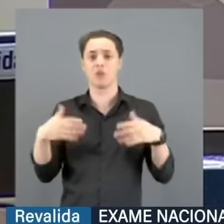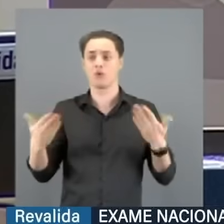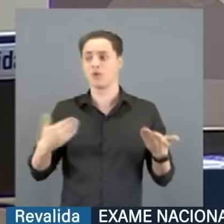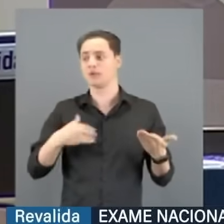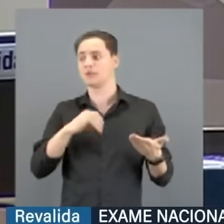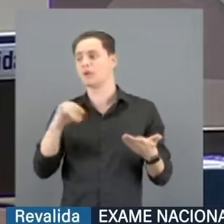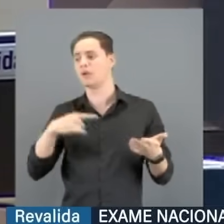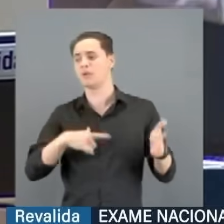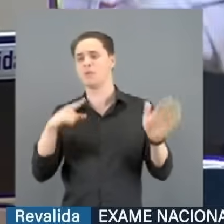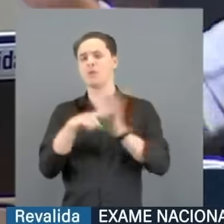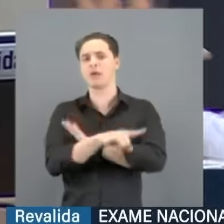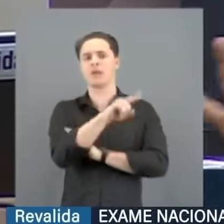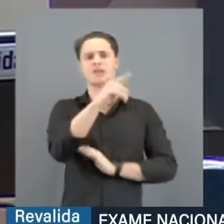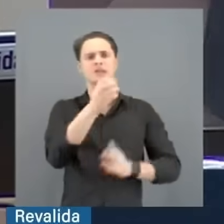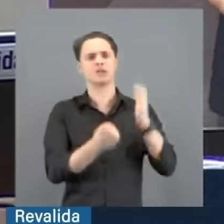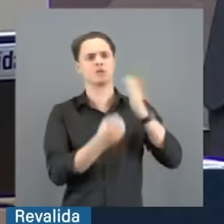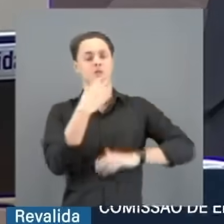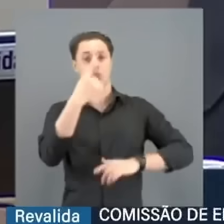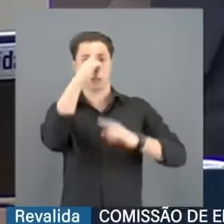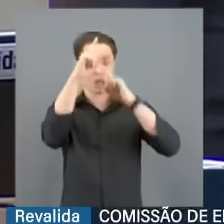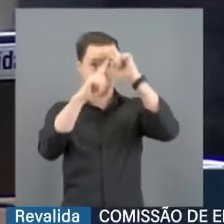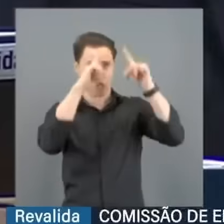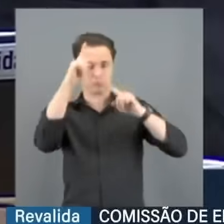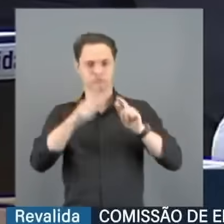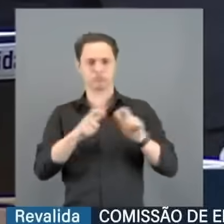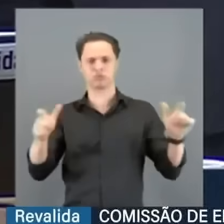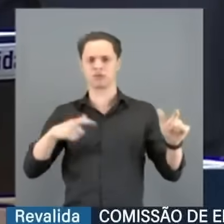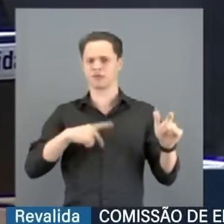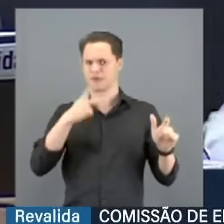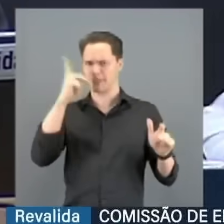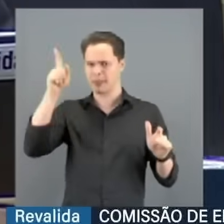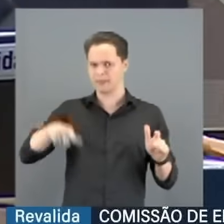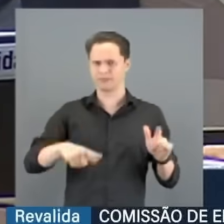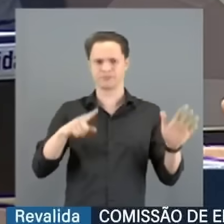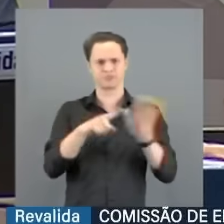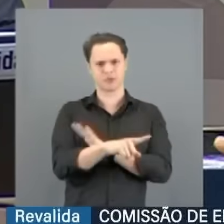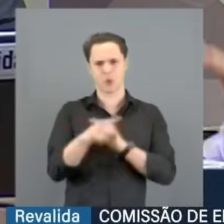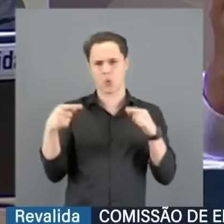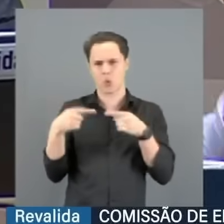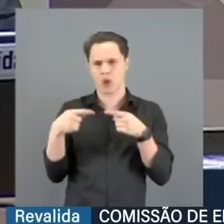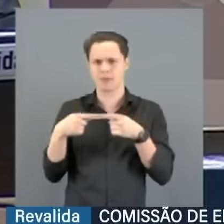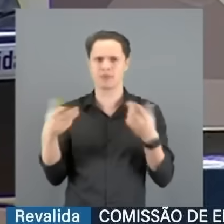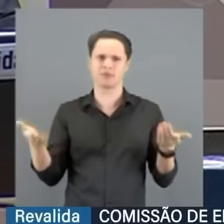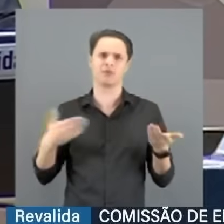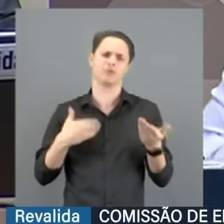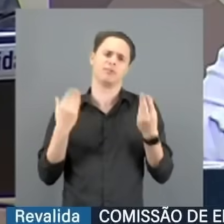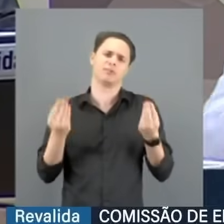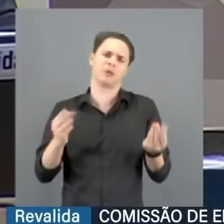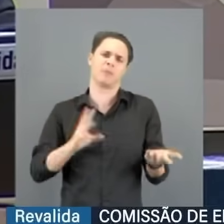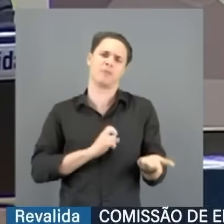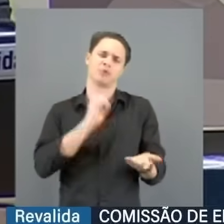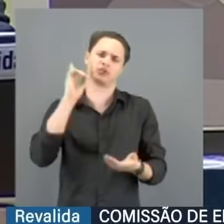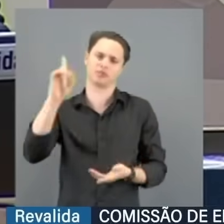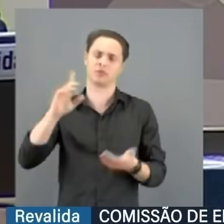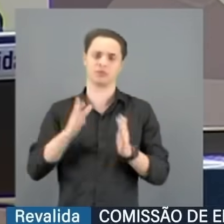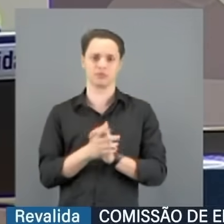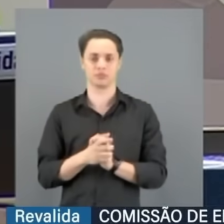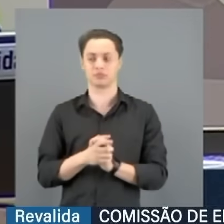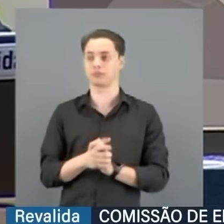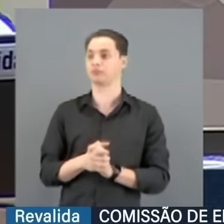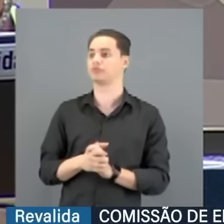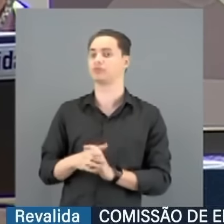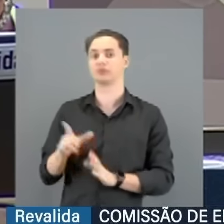eles criam uma engenharia tamanho do mundo para dizer que foi pergunta presidente combinada. Arthur. Pelo amor de presidente Deus, Arthur. Presidente, tem gente